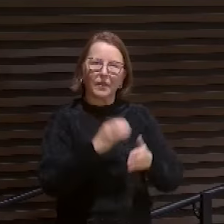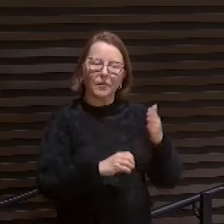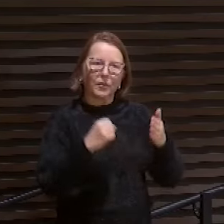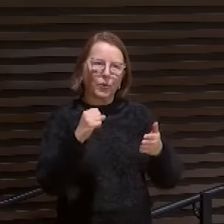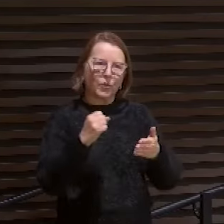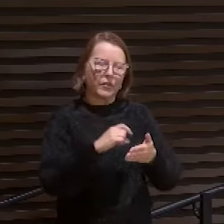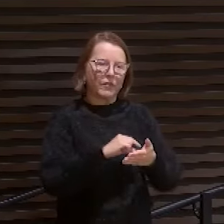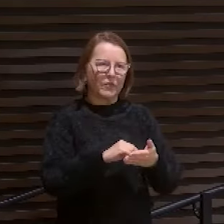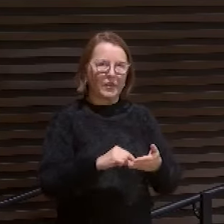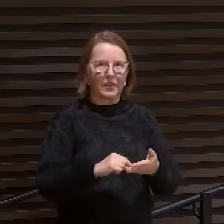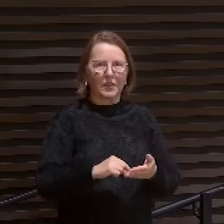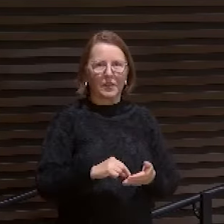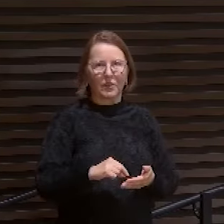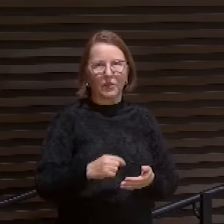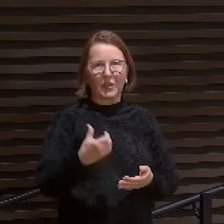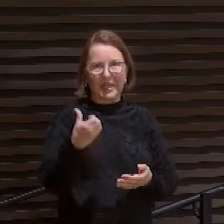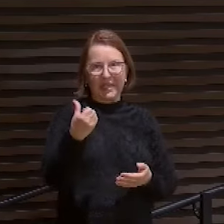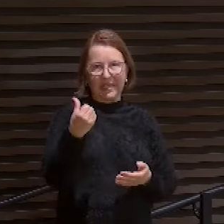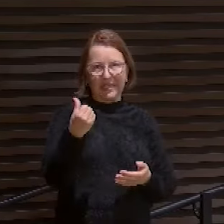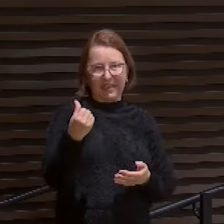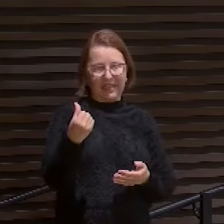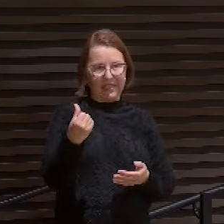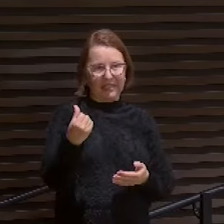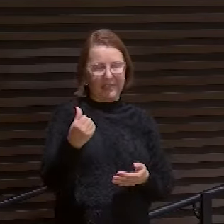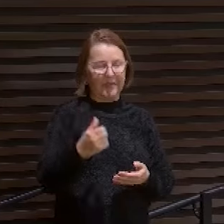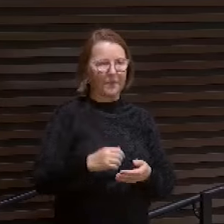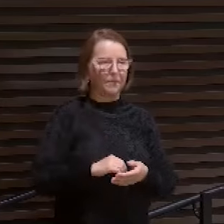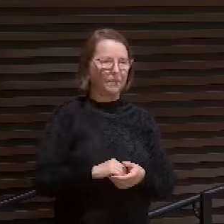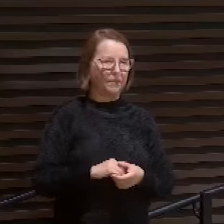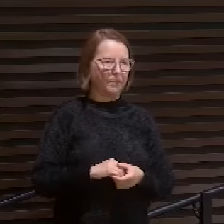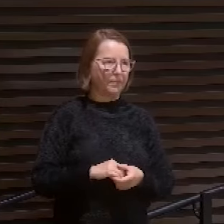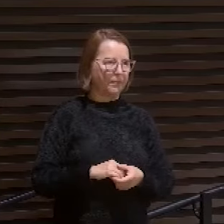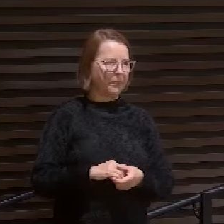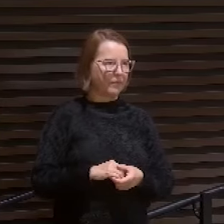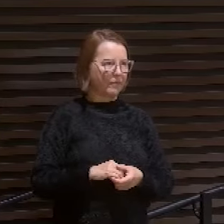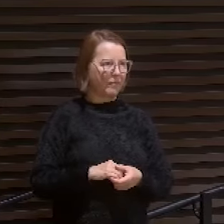um versículo anterior ao que nós estamos partindo.